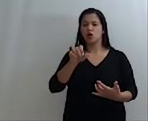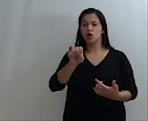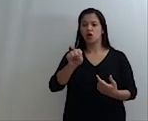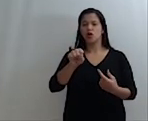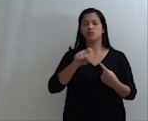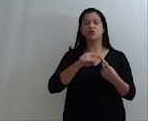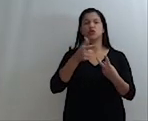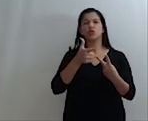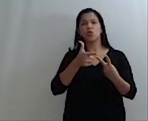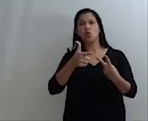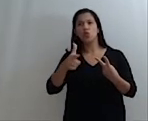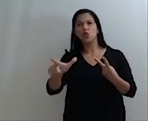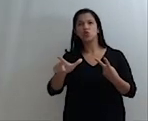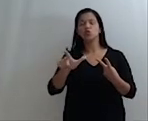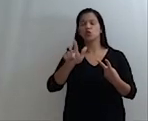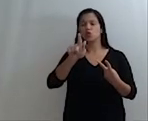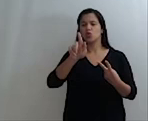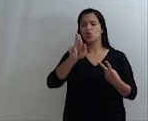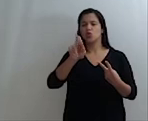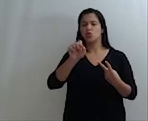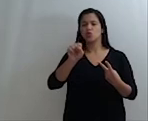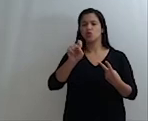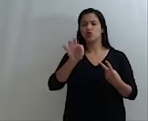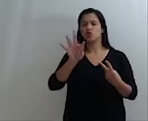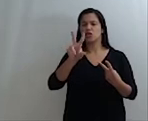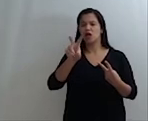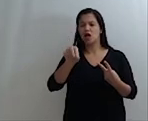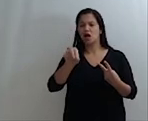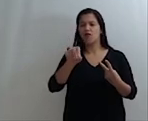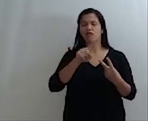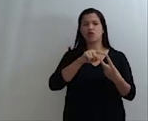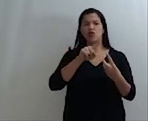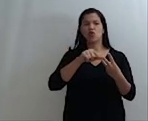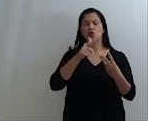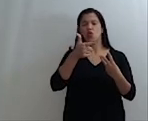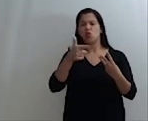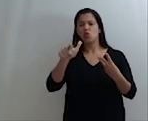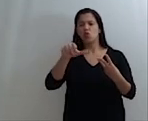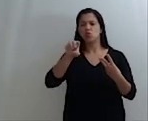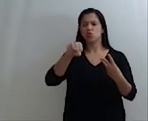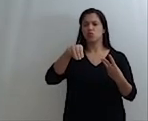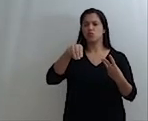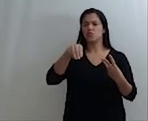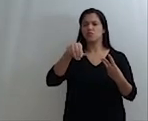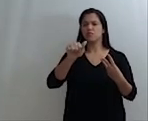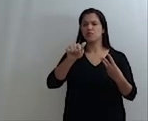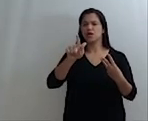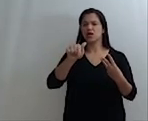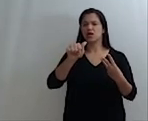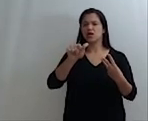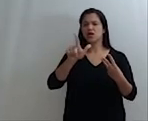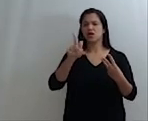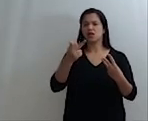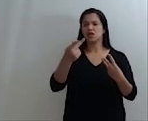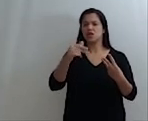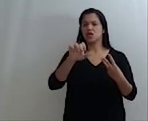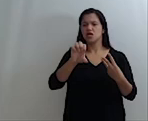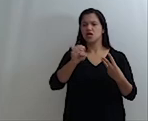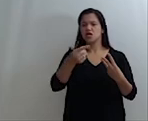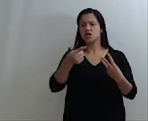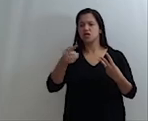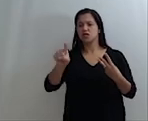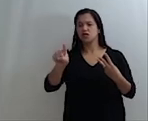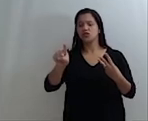eh Magalhães Gomes Filho Antônio escar uma doutrina eh bem diversificada